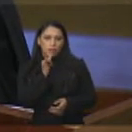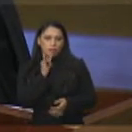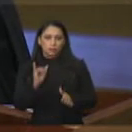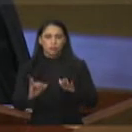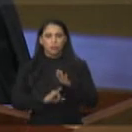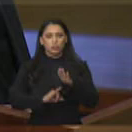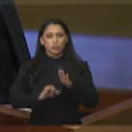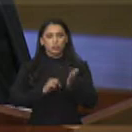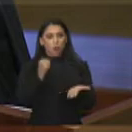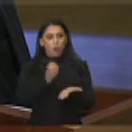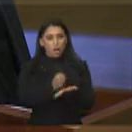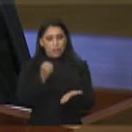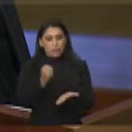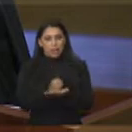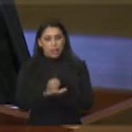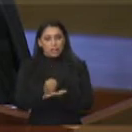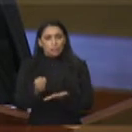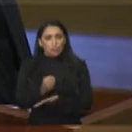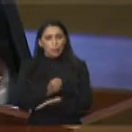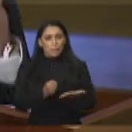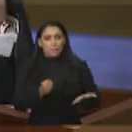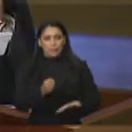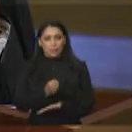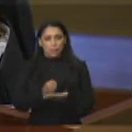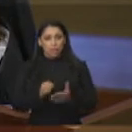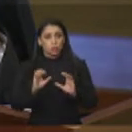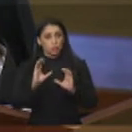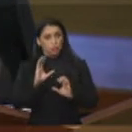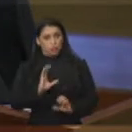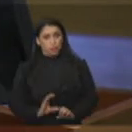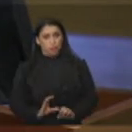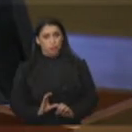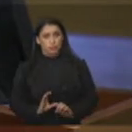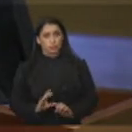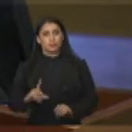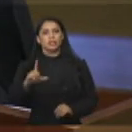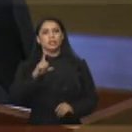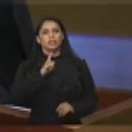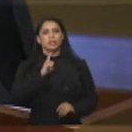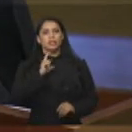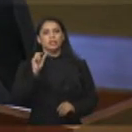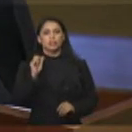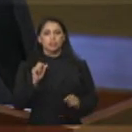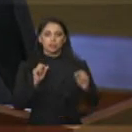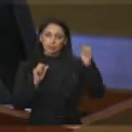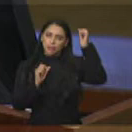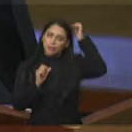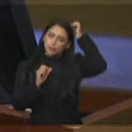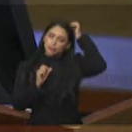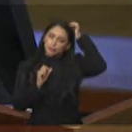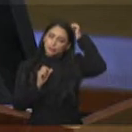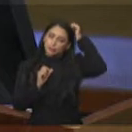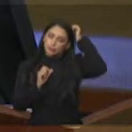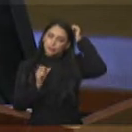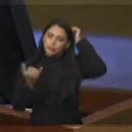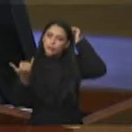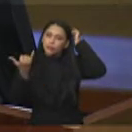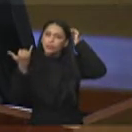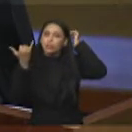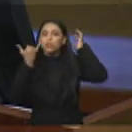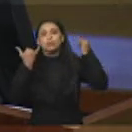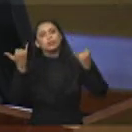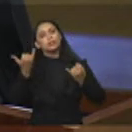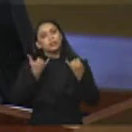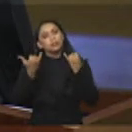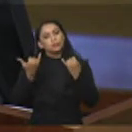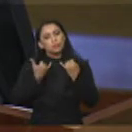do Cadastro Base do Cidadão, que reúne, em uma base unificada, informações biográficas